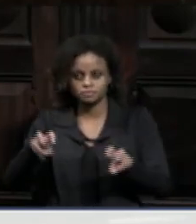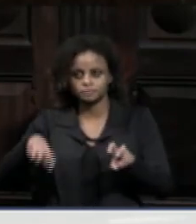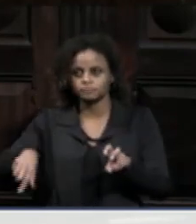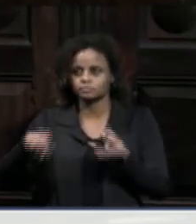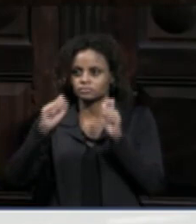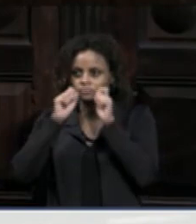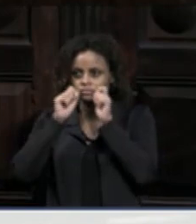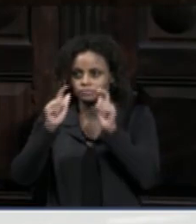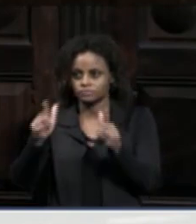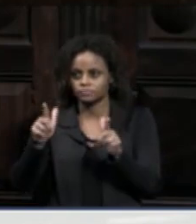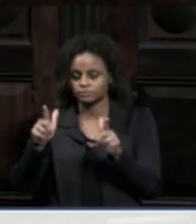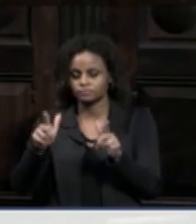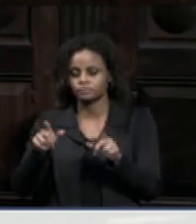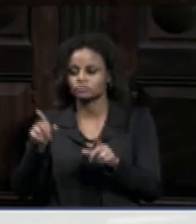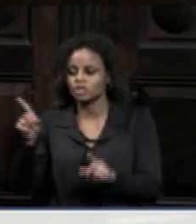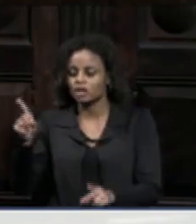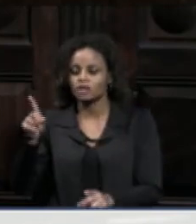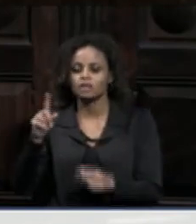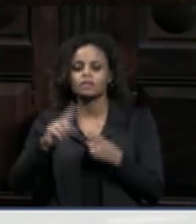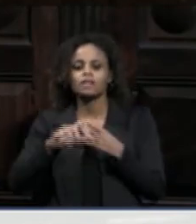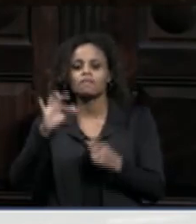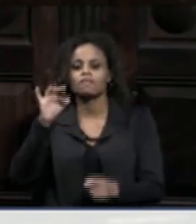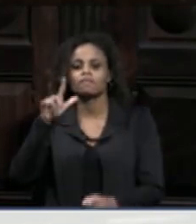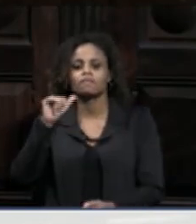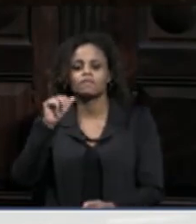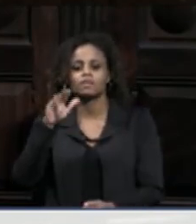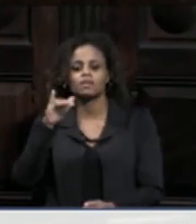presentes, Flávio Serafini,